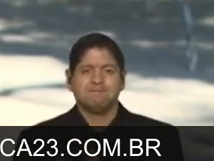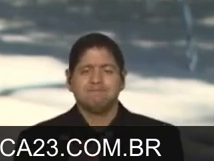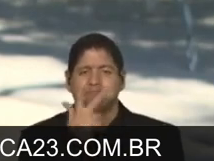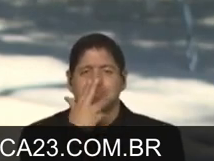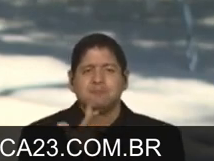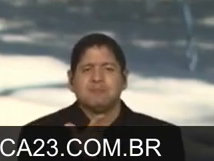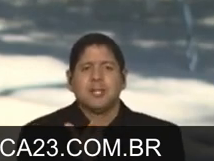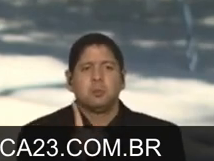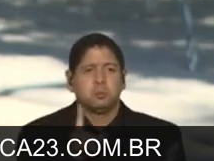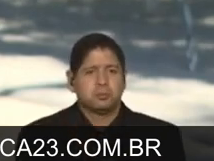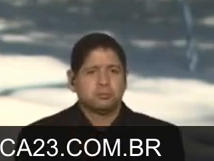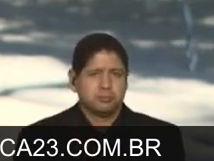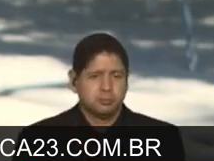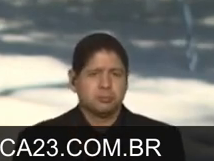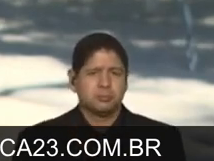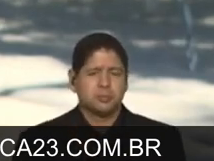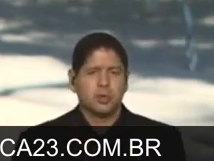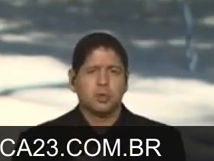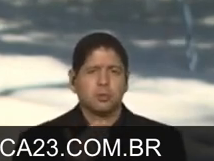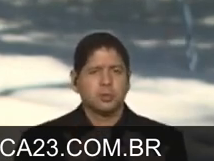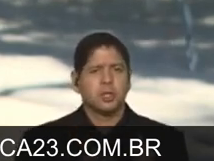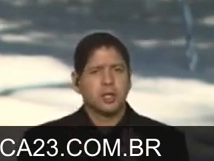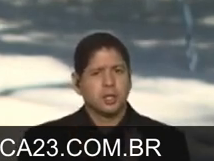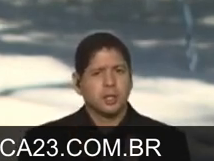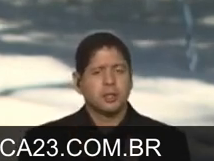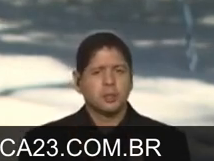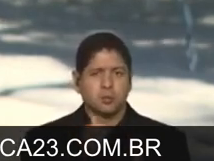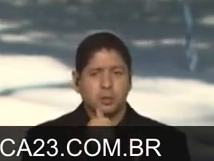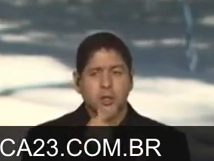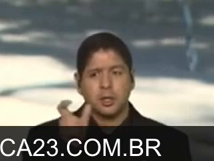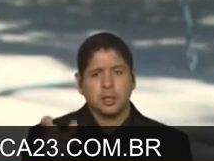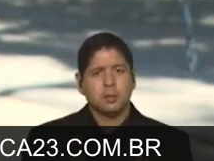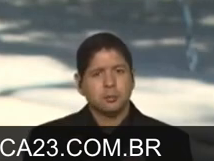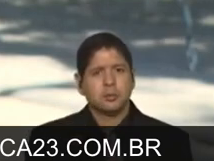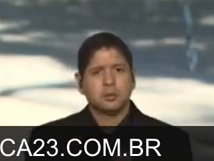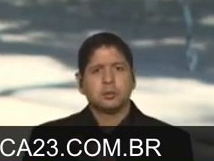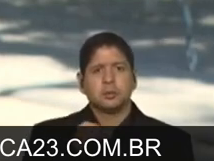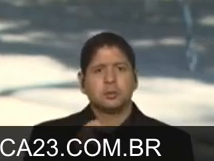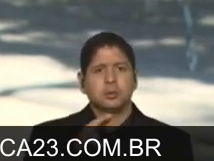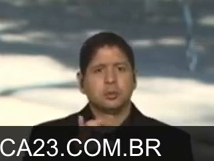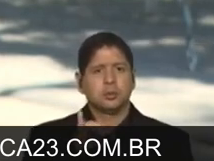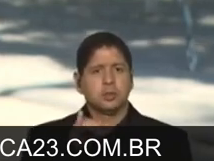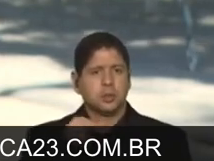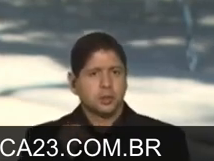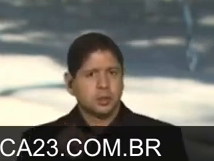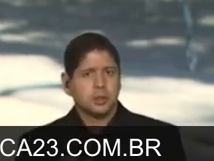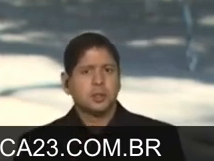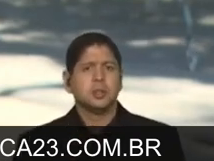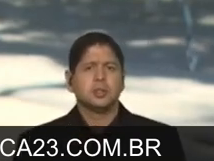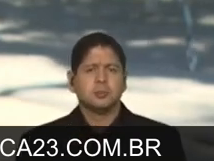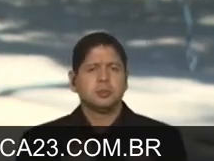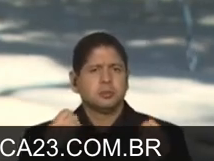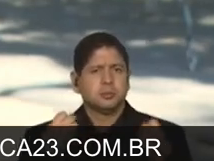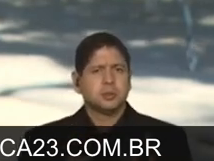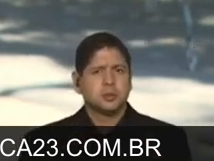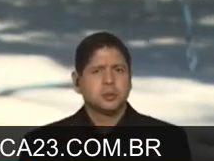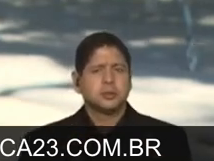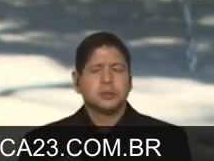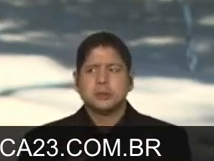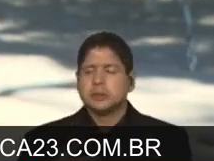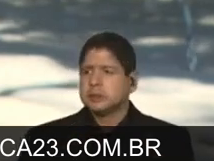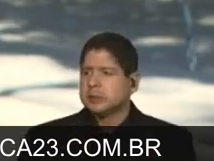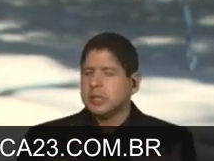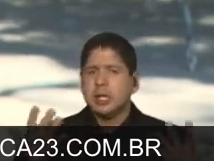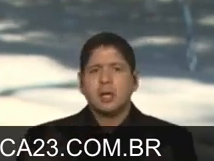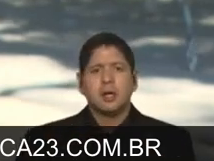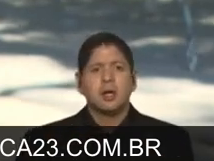os especialistas. E eu conversei mais cedo com uma pesquisadora, Juliana Brandão, a respeito desse cenário tão assustador